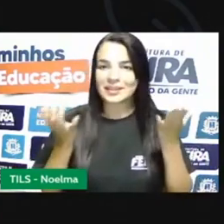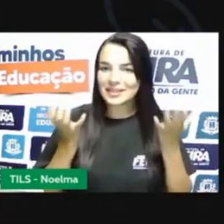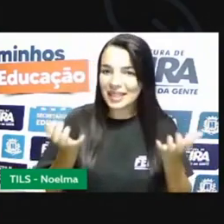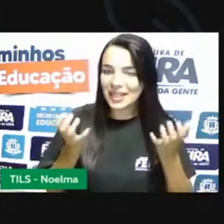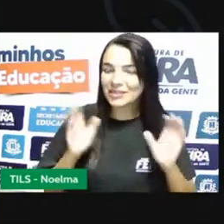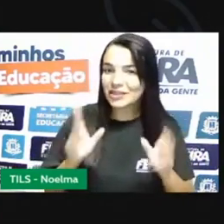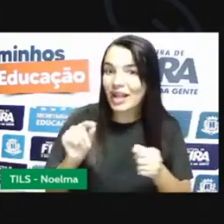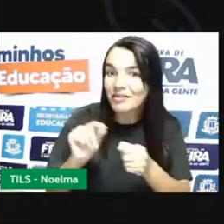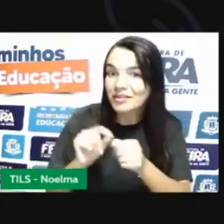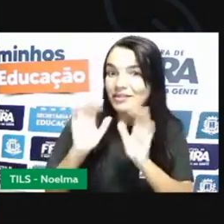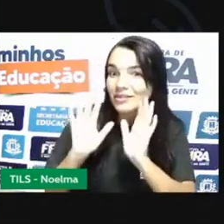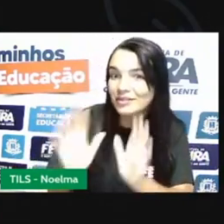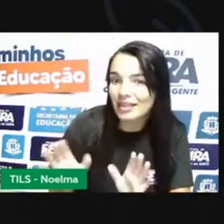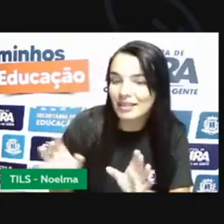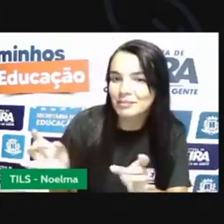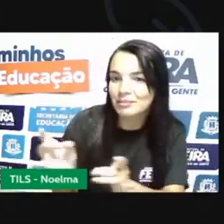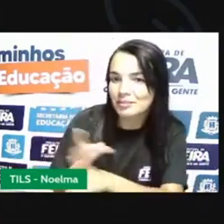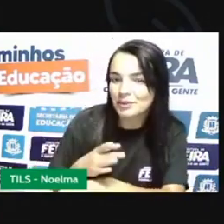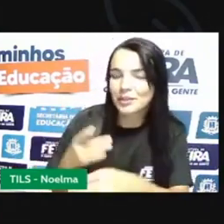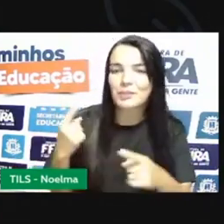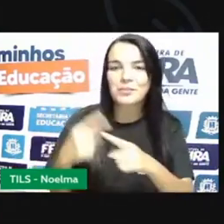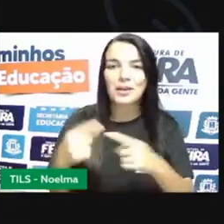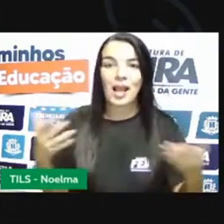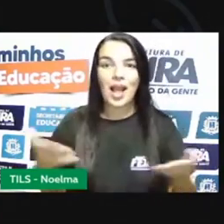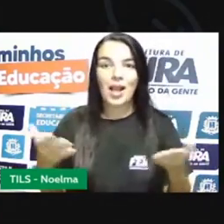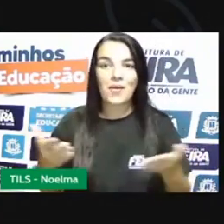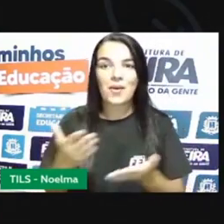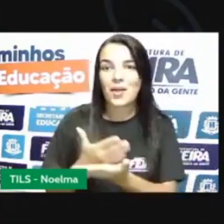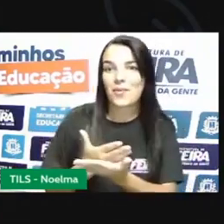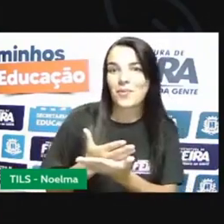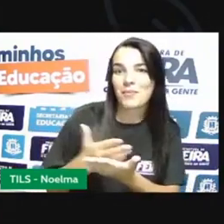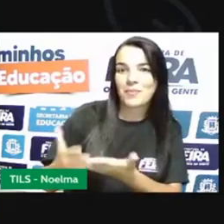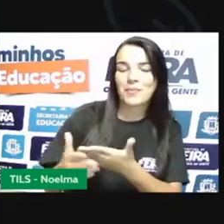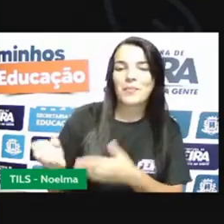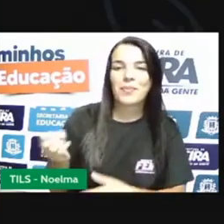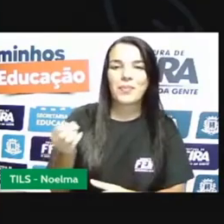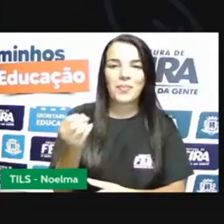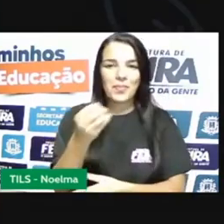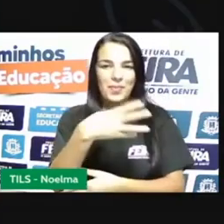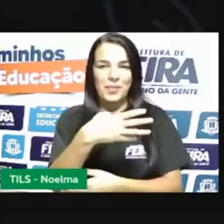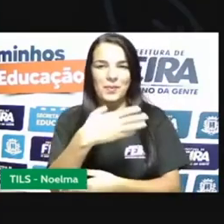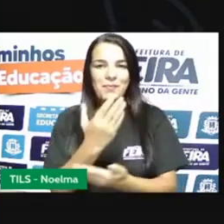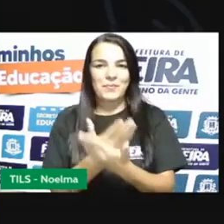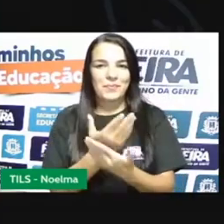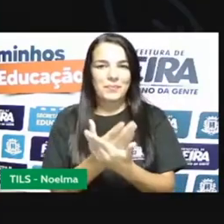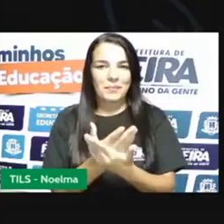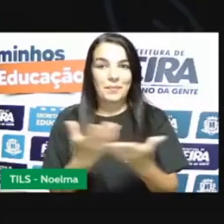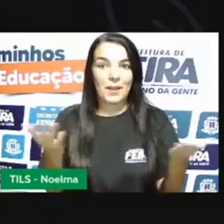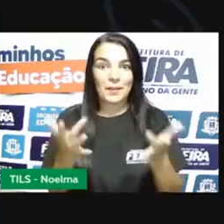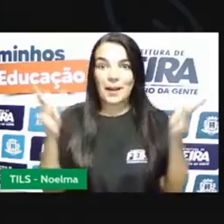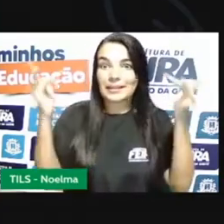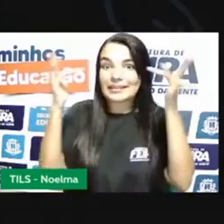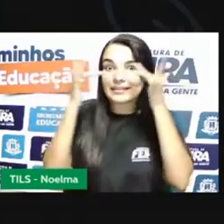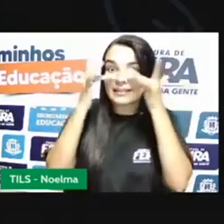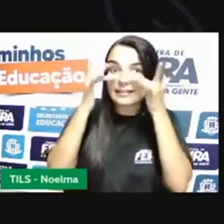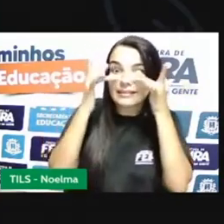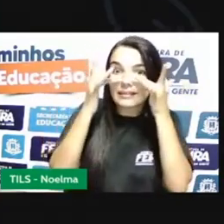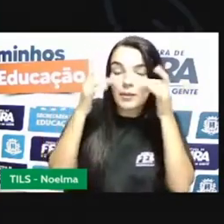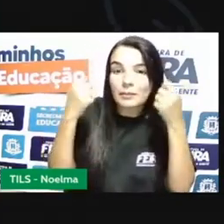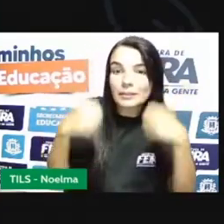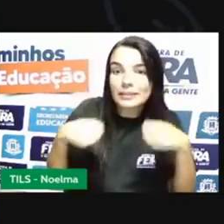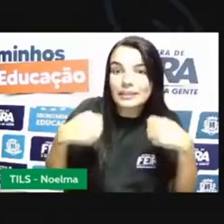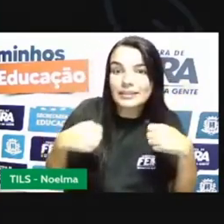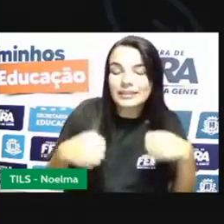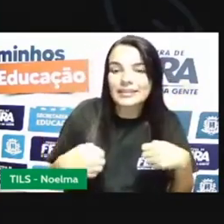feito tudo isso, porque agora a gente vem com mais uma aula, hora de atenção,